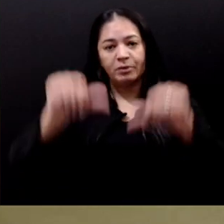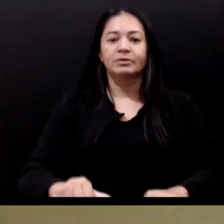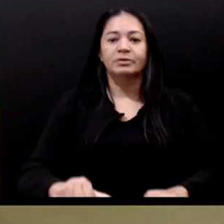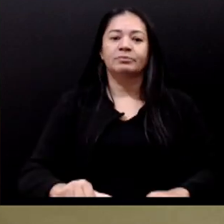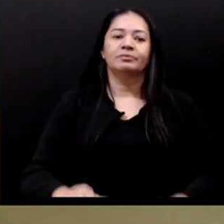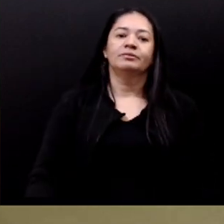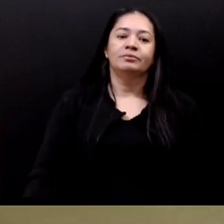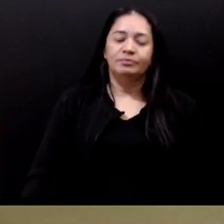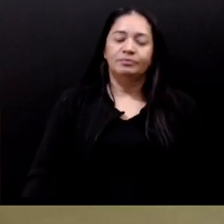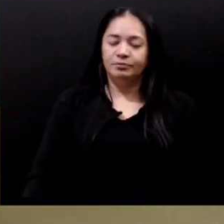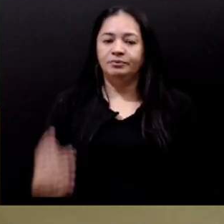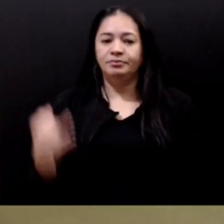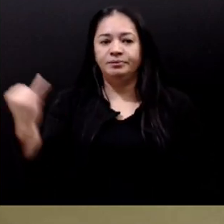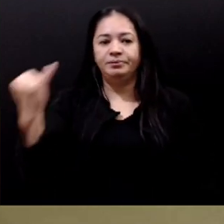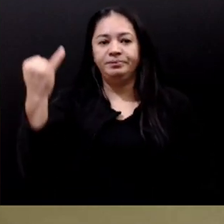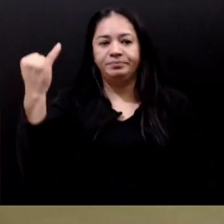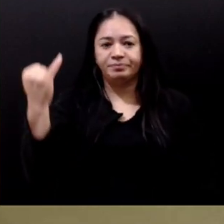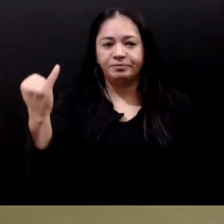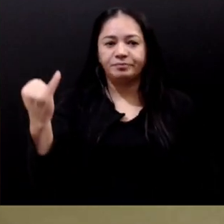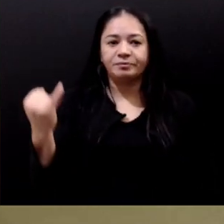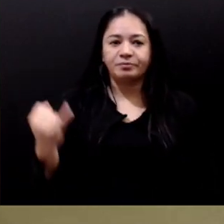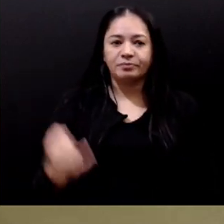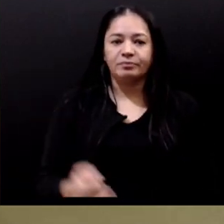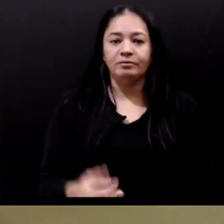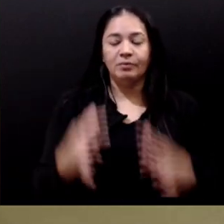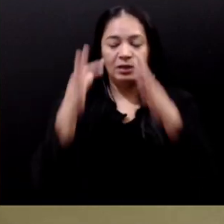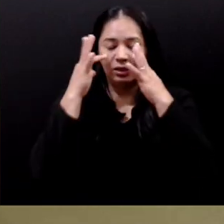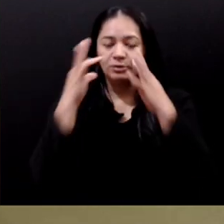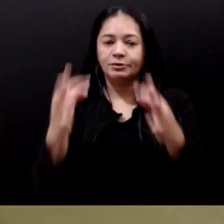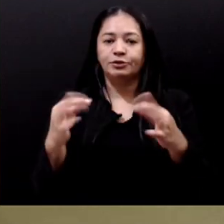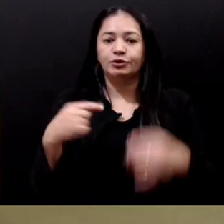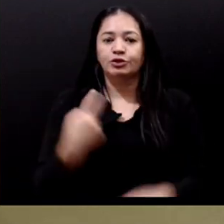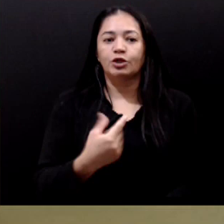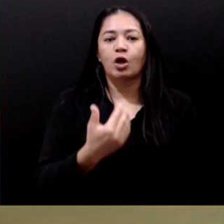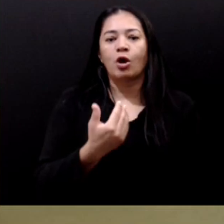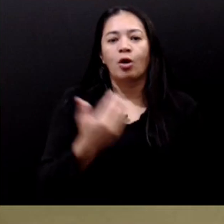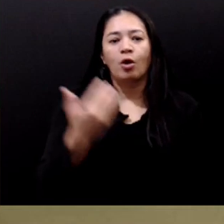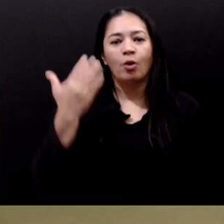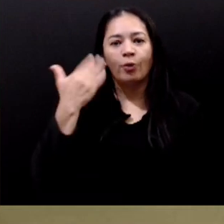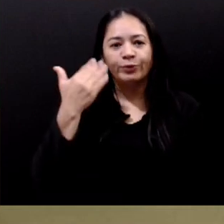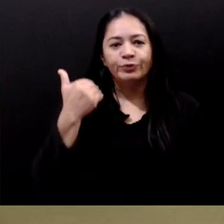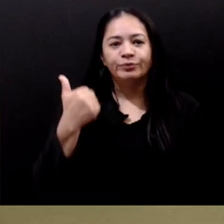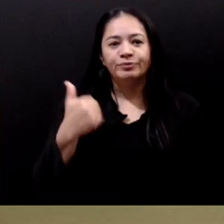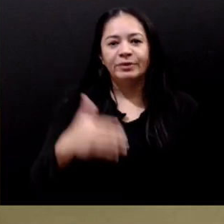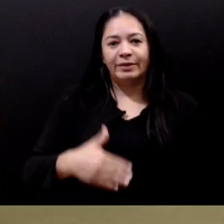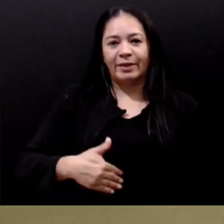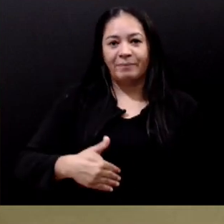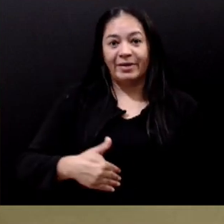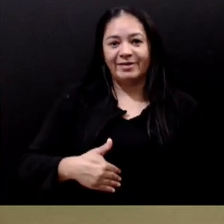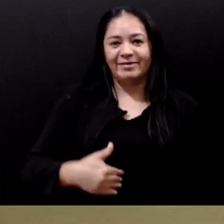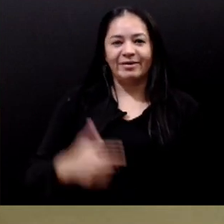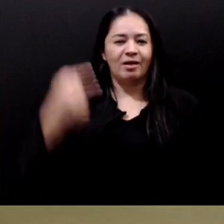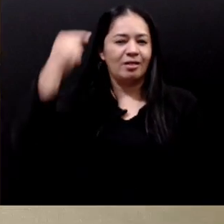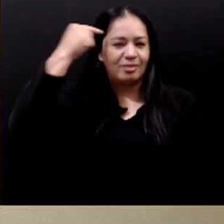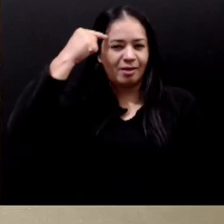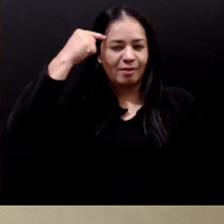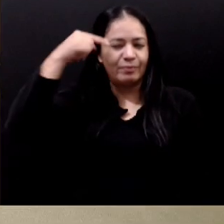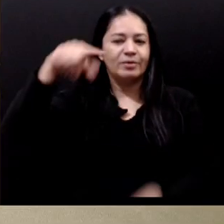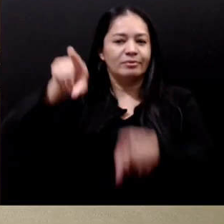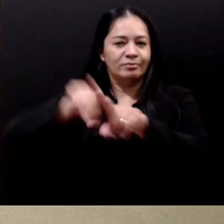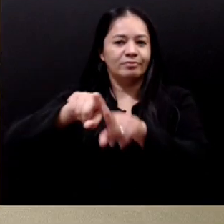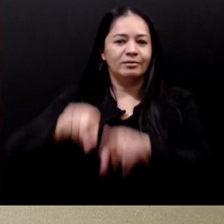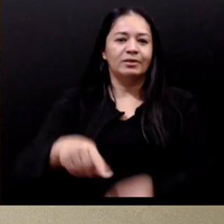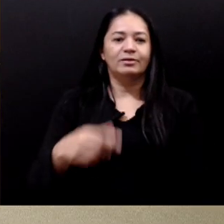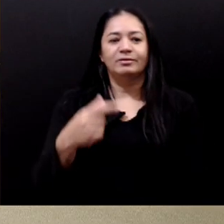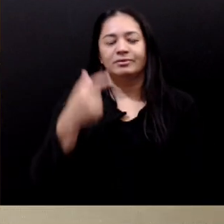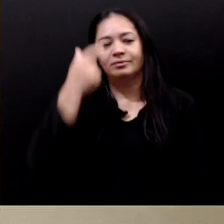importante a gente prestar atenção no que a gente consome, né? Na barriguinha e na cabecinha. É bem isso, né? Exatamente. Eu